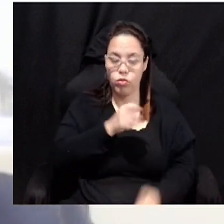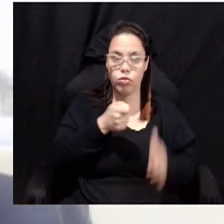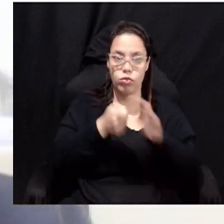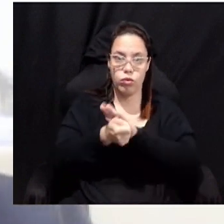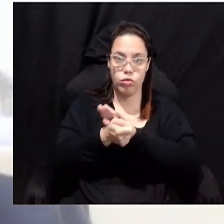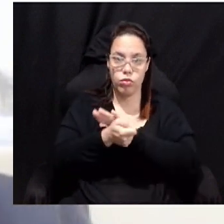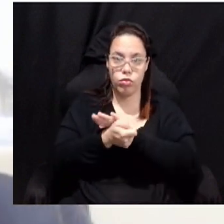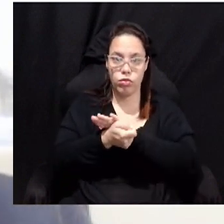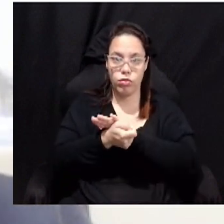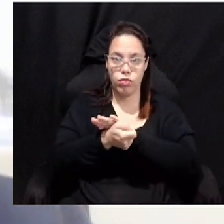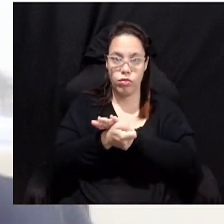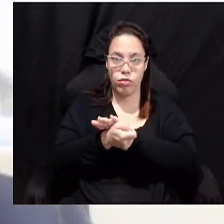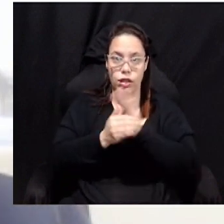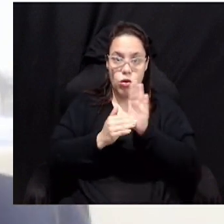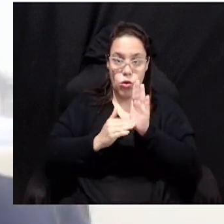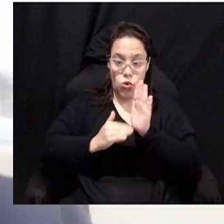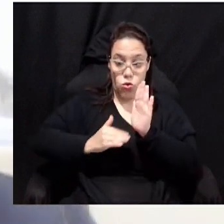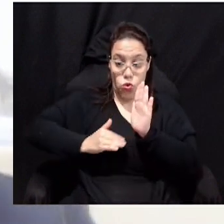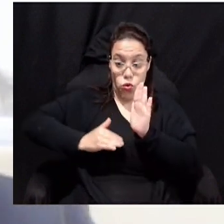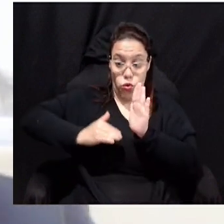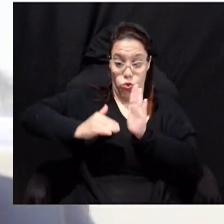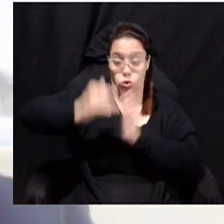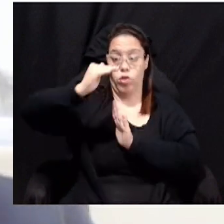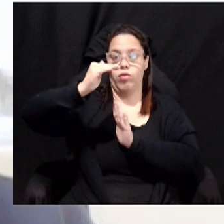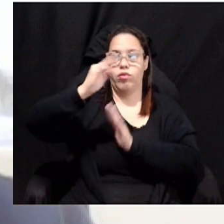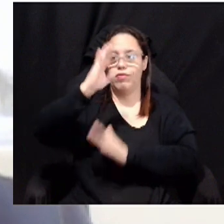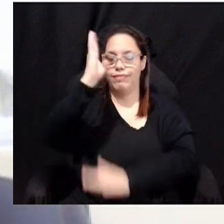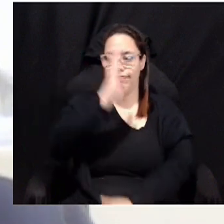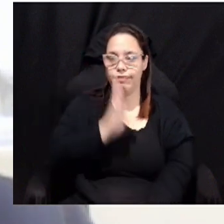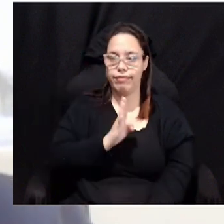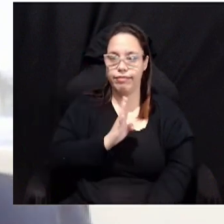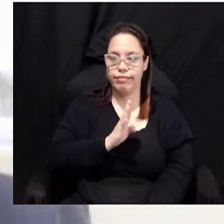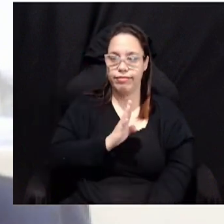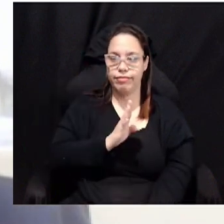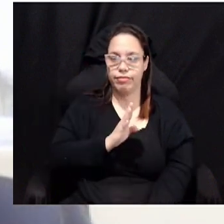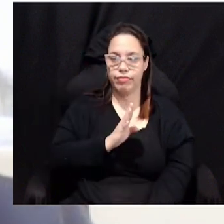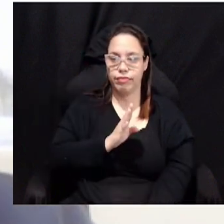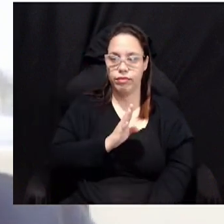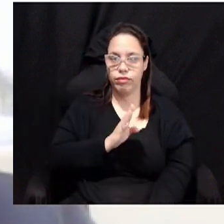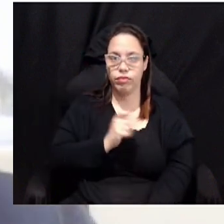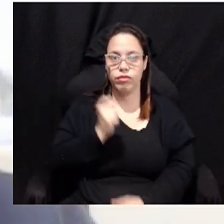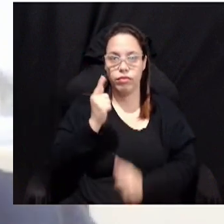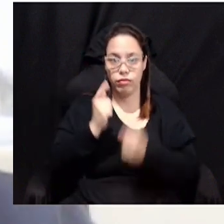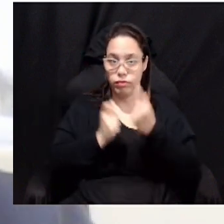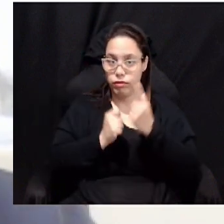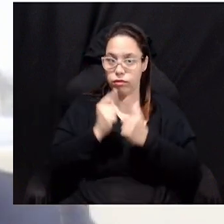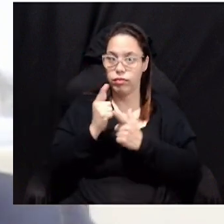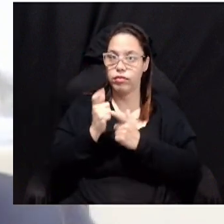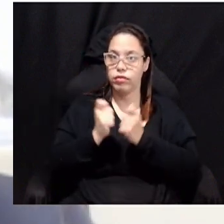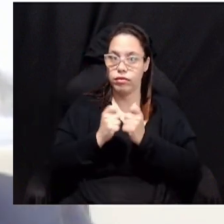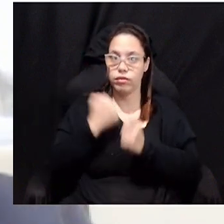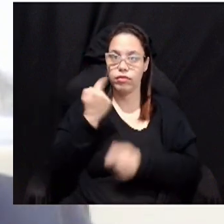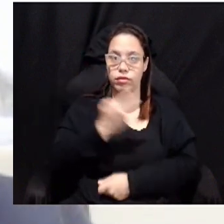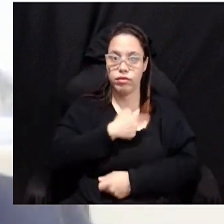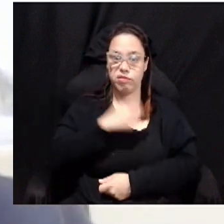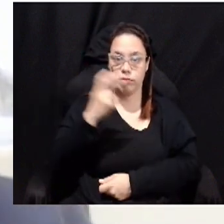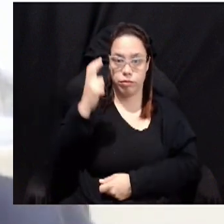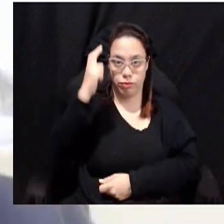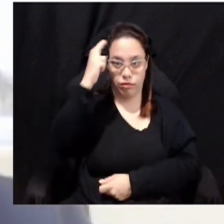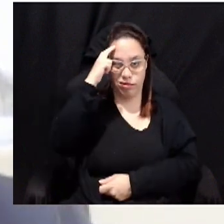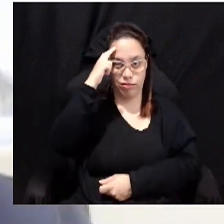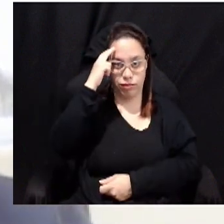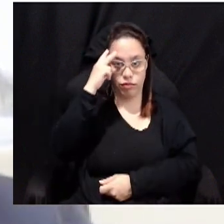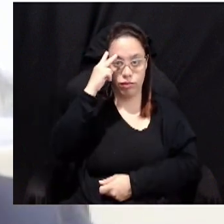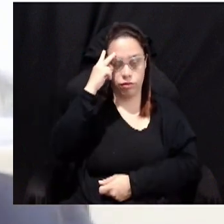alto. Então, nós, a nível de Brasil, com todas as questões que envolvem a nossa cultura, estamos já num